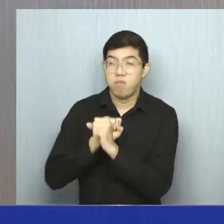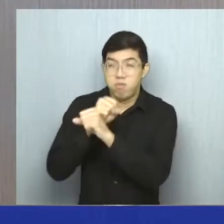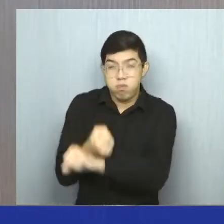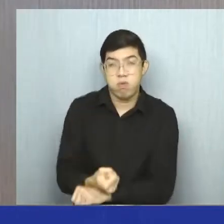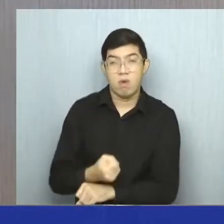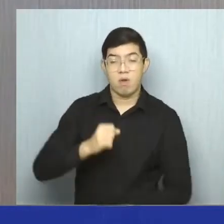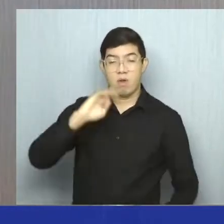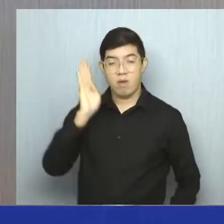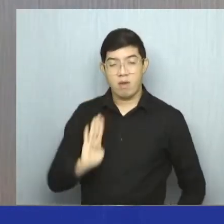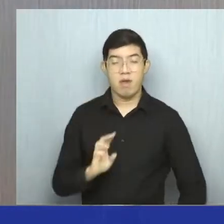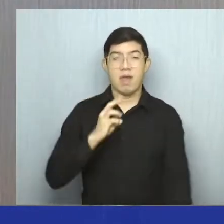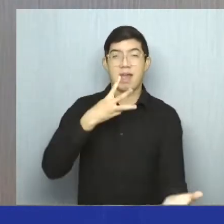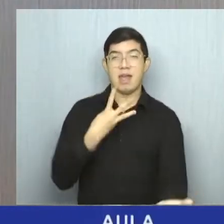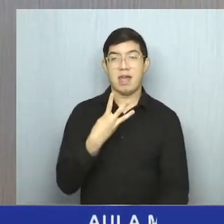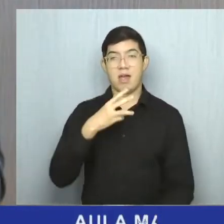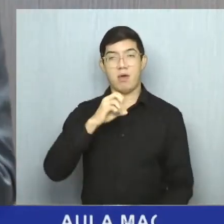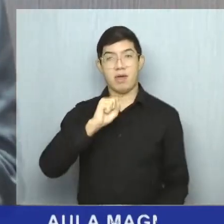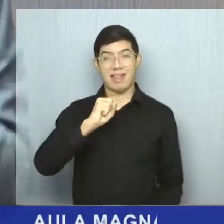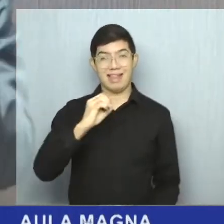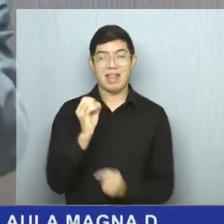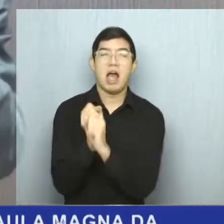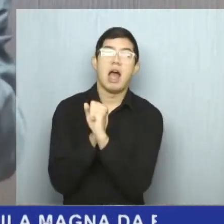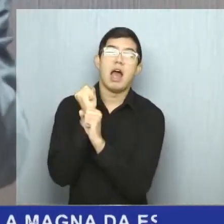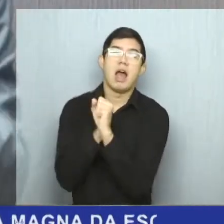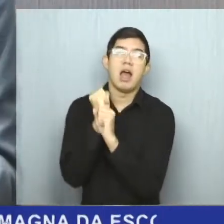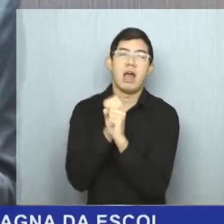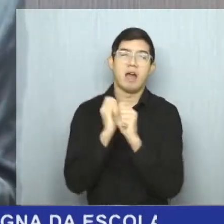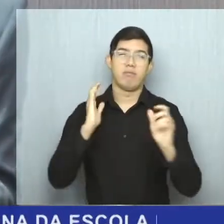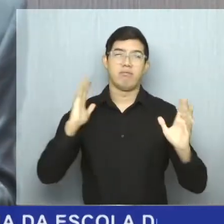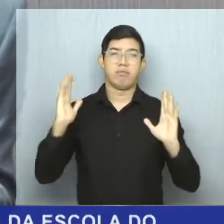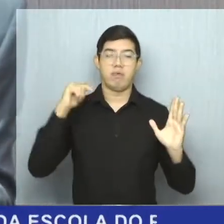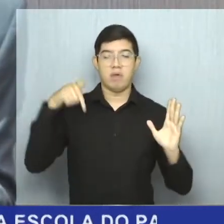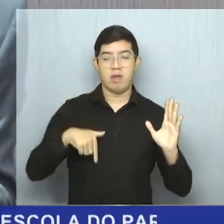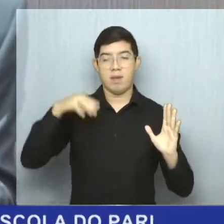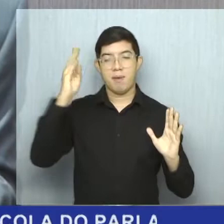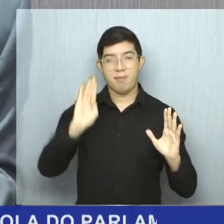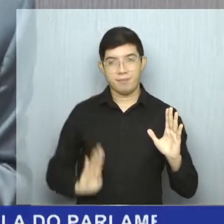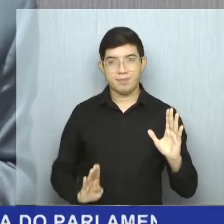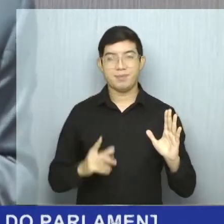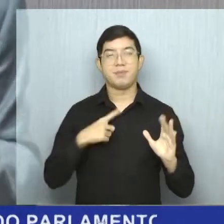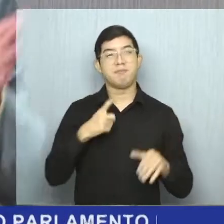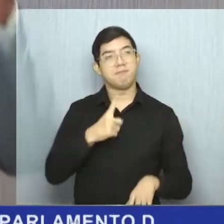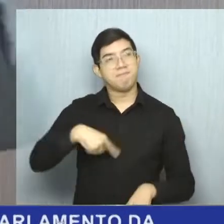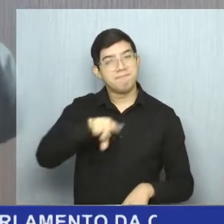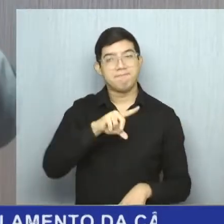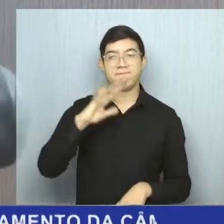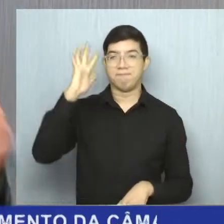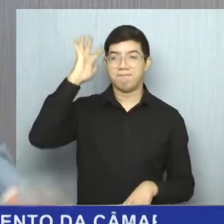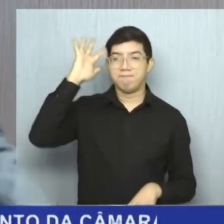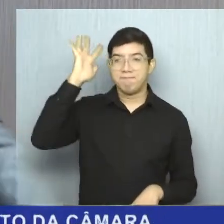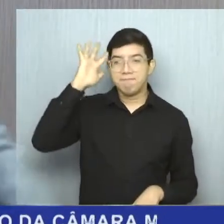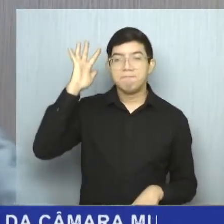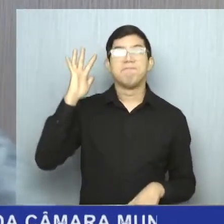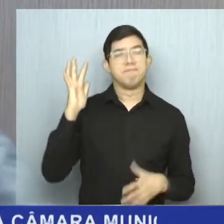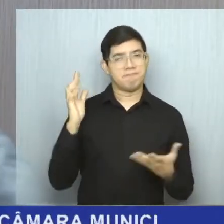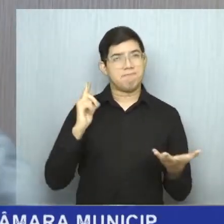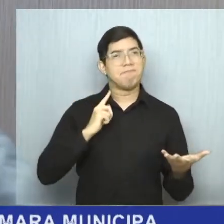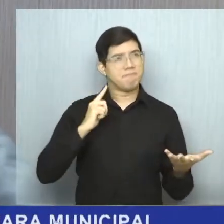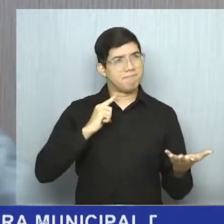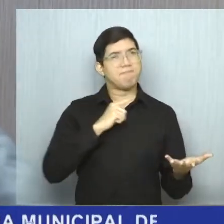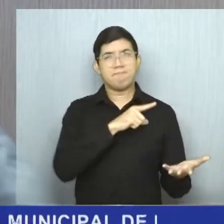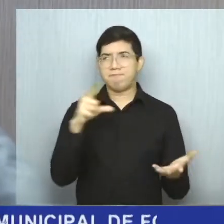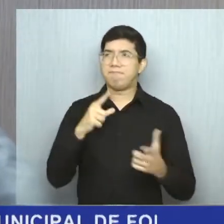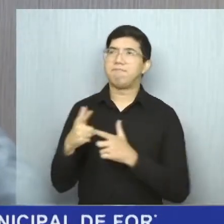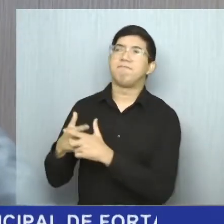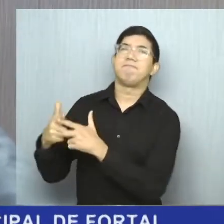anos durou a escravidão entre nós brasileiros. Isto a gente tem que pensar. Esse imaginário nosso ainda está fortemente impactado por